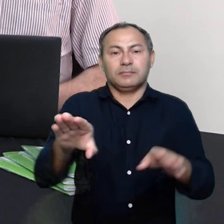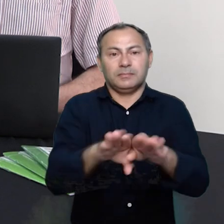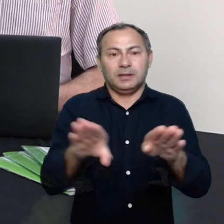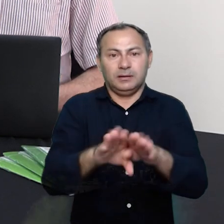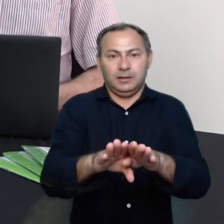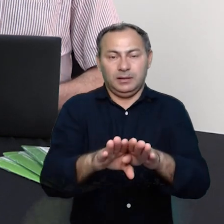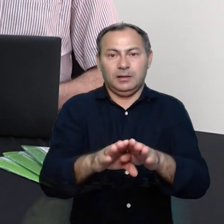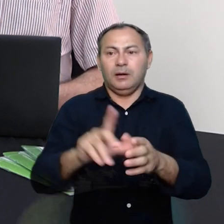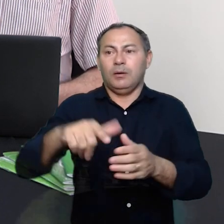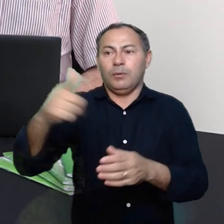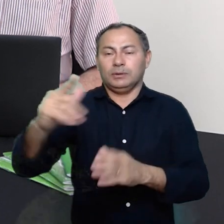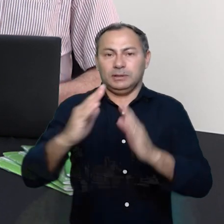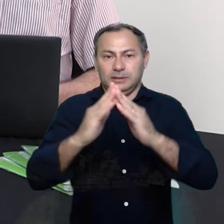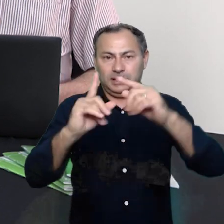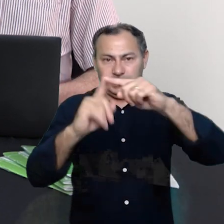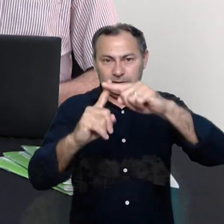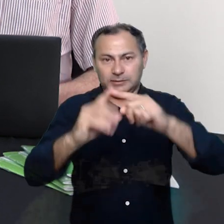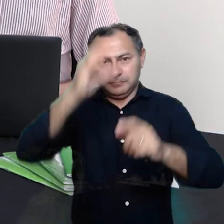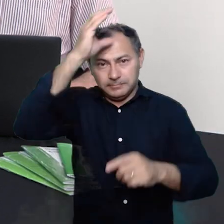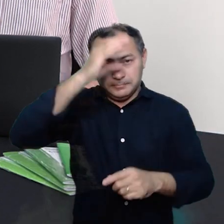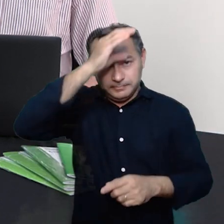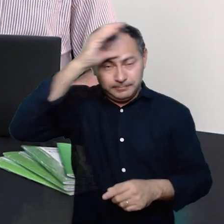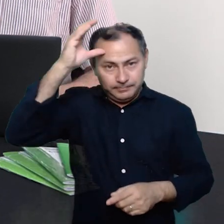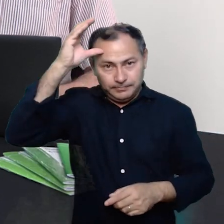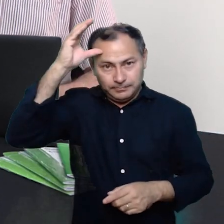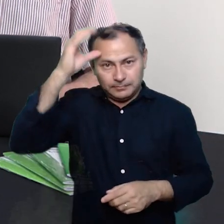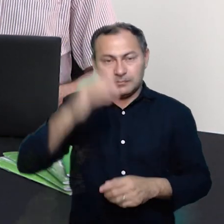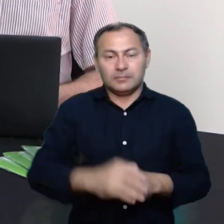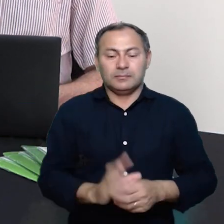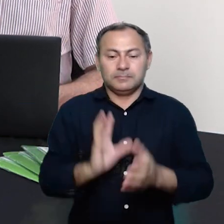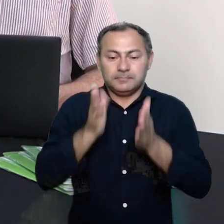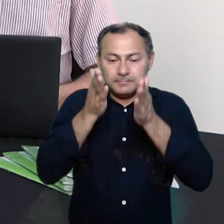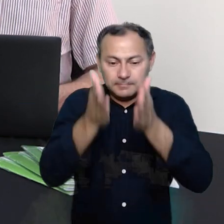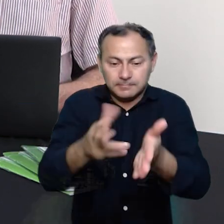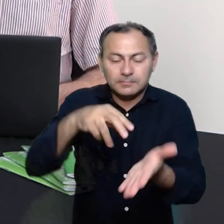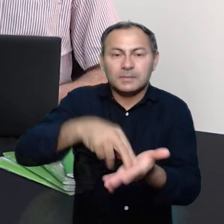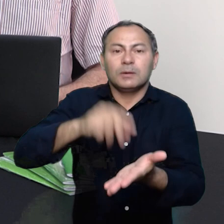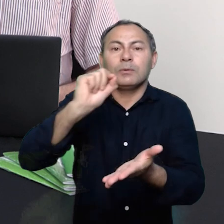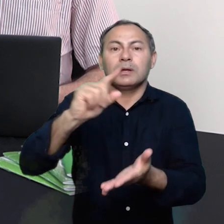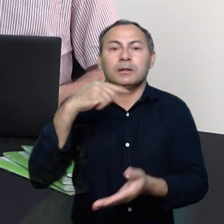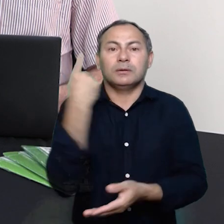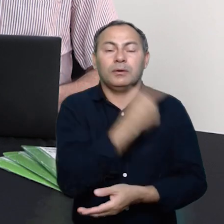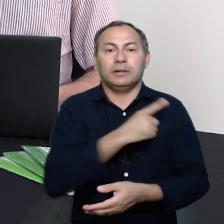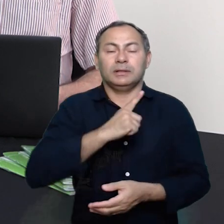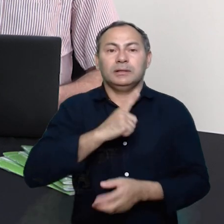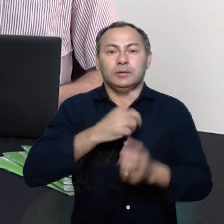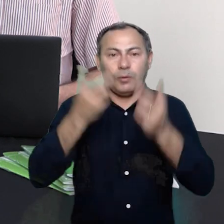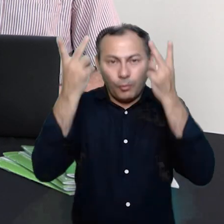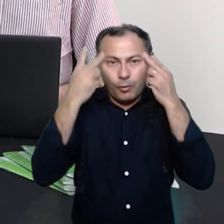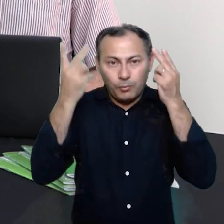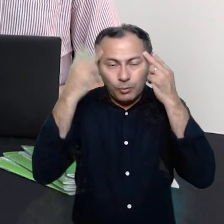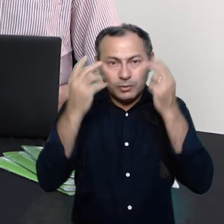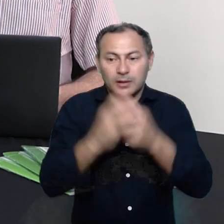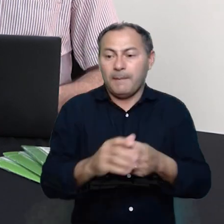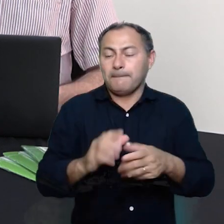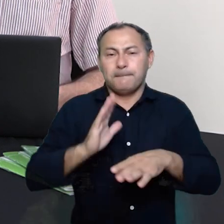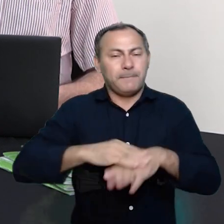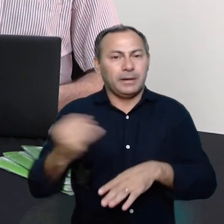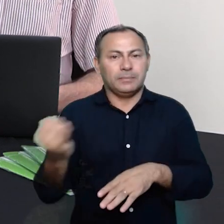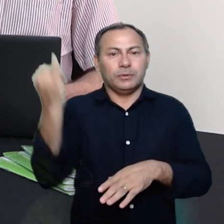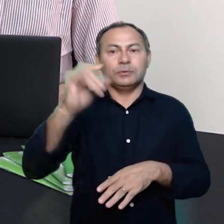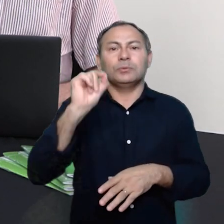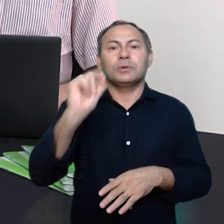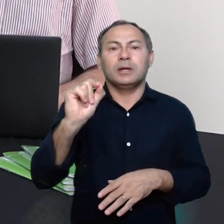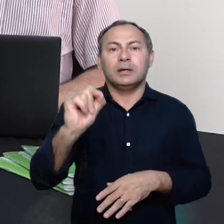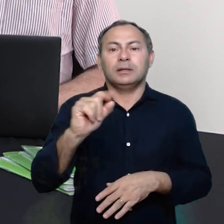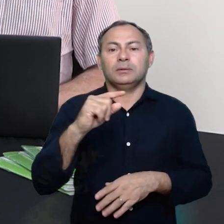com as demais igrejas cristãs, acentuar aquilo que nós temos em comum, que é muito maior do que